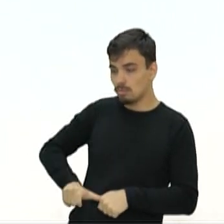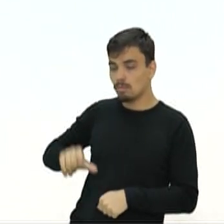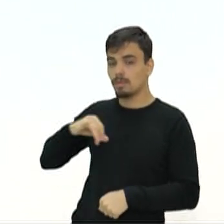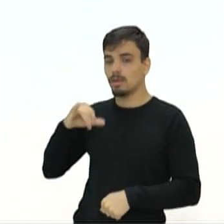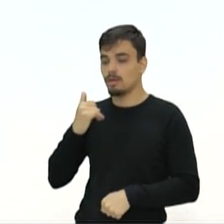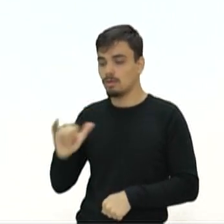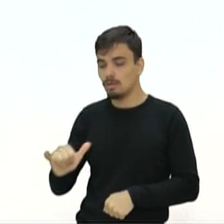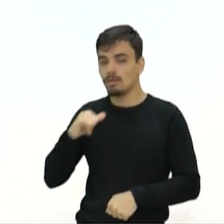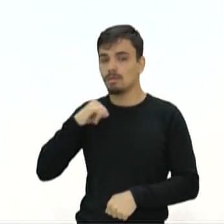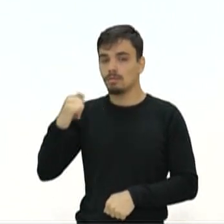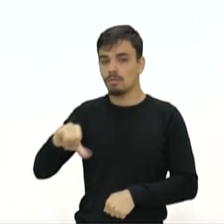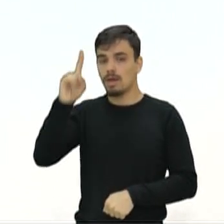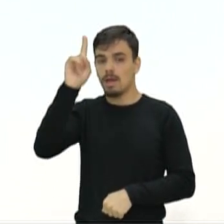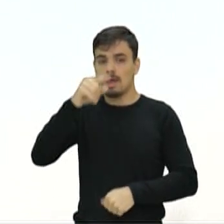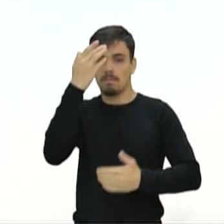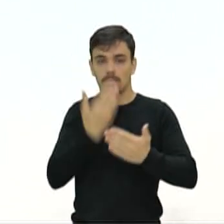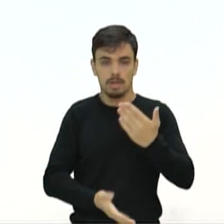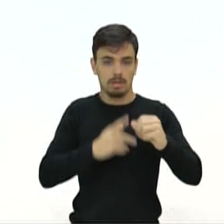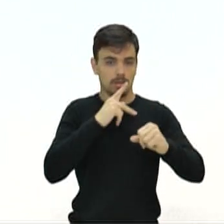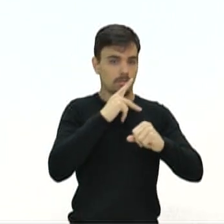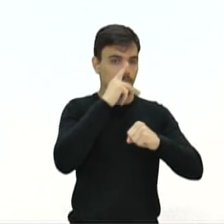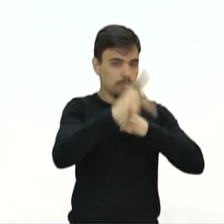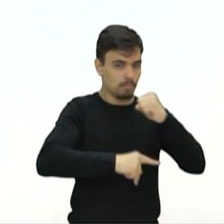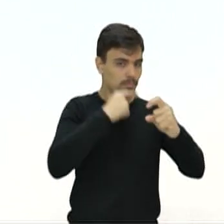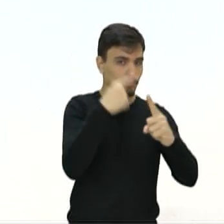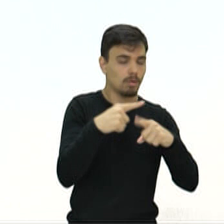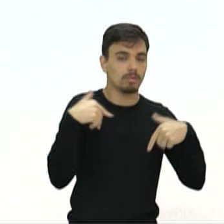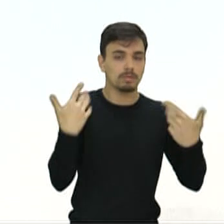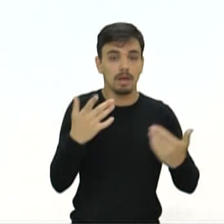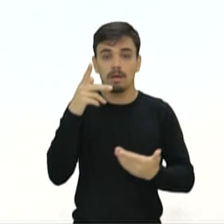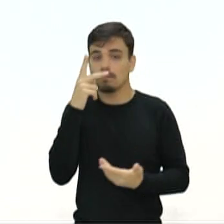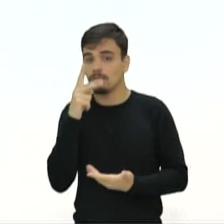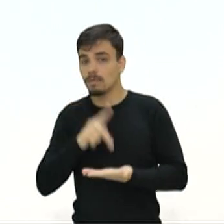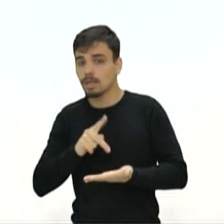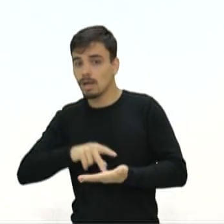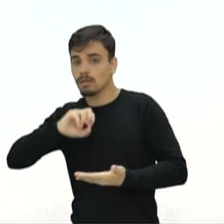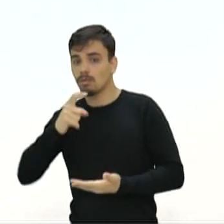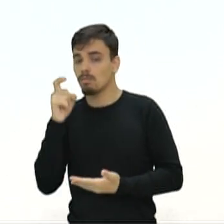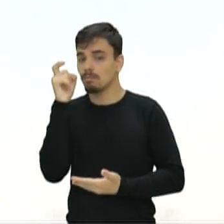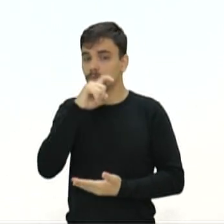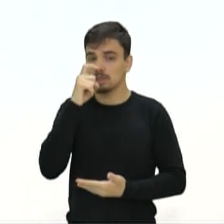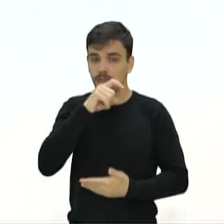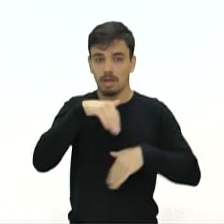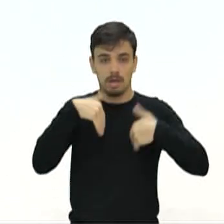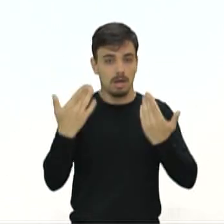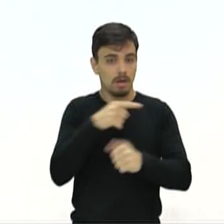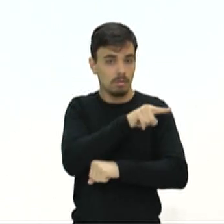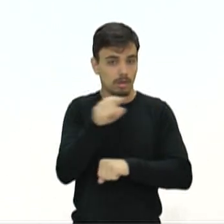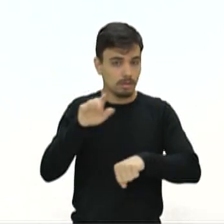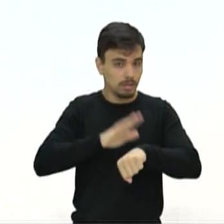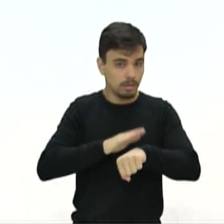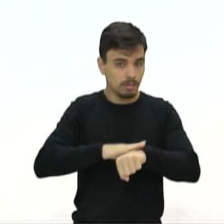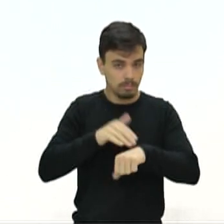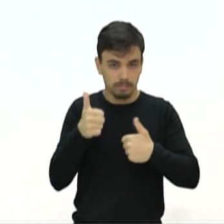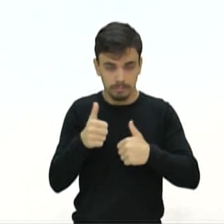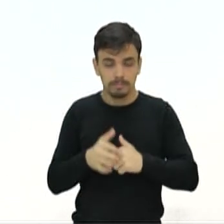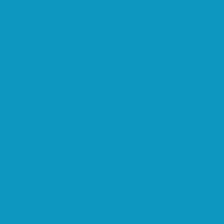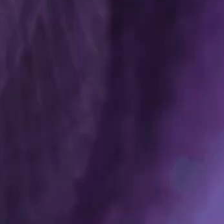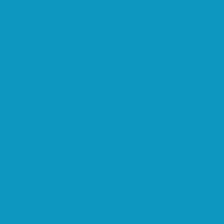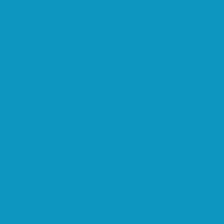corpo que perdeu prótons. Pessoal, será que é verdade? Será que é mentira? Eu vou dar um tempo para os senhores e para as